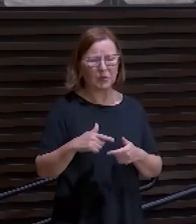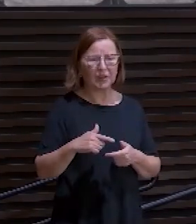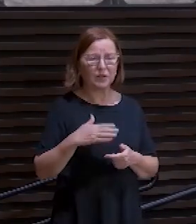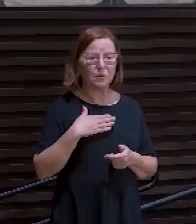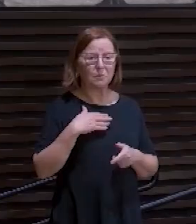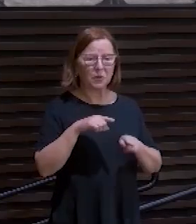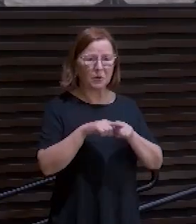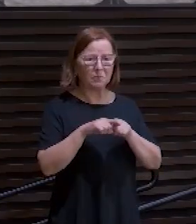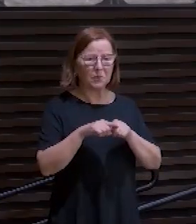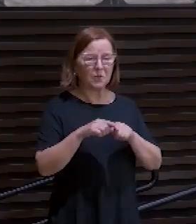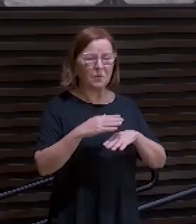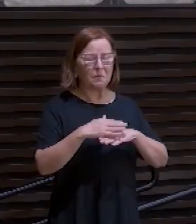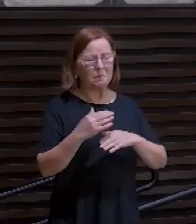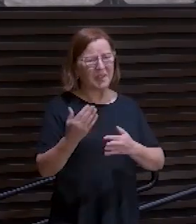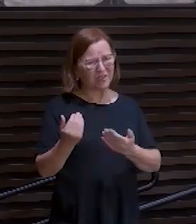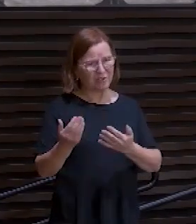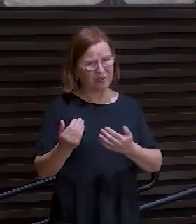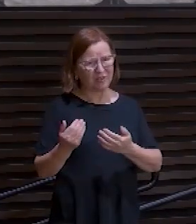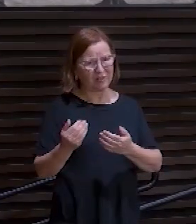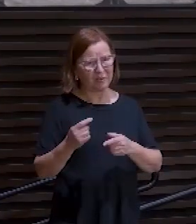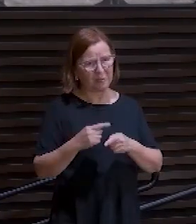senão o nosso pai vai morrer.